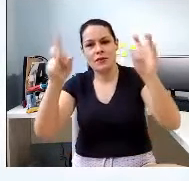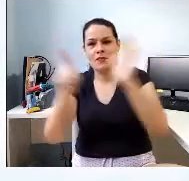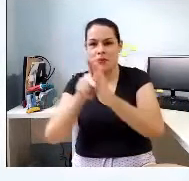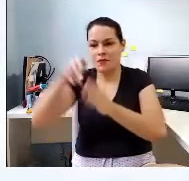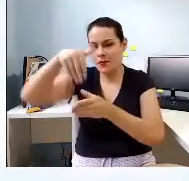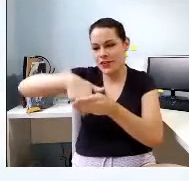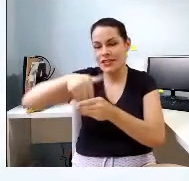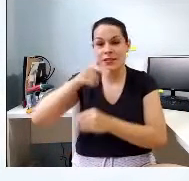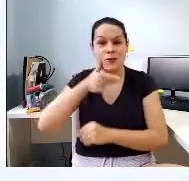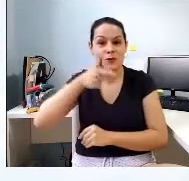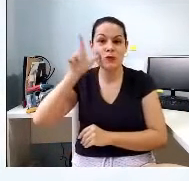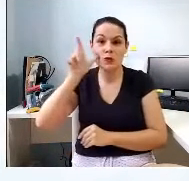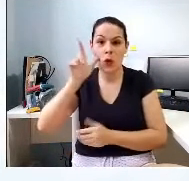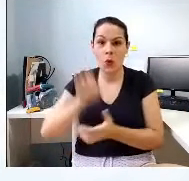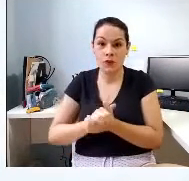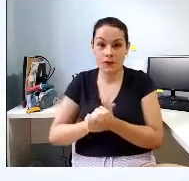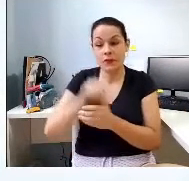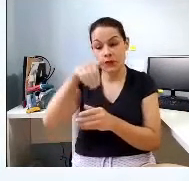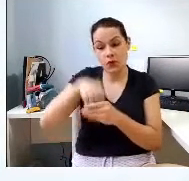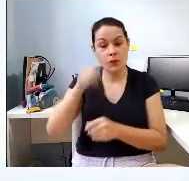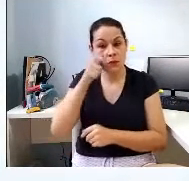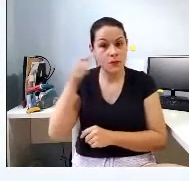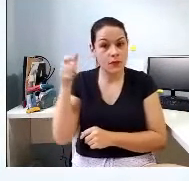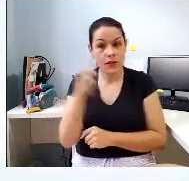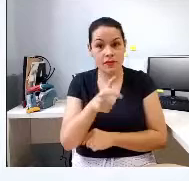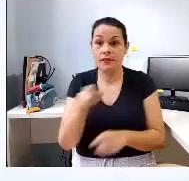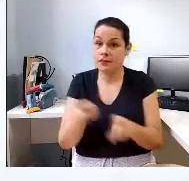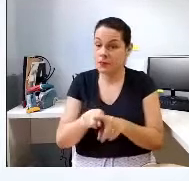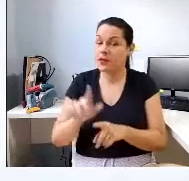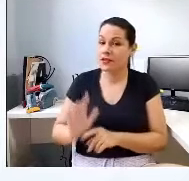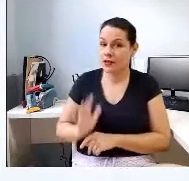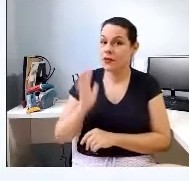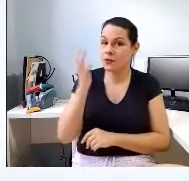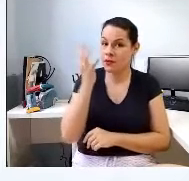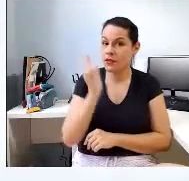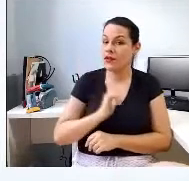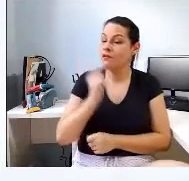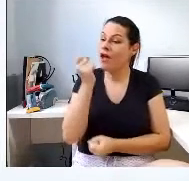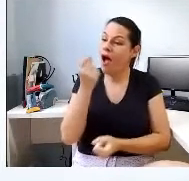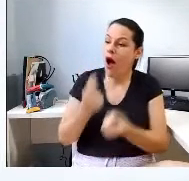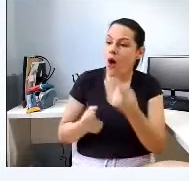eleição muito interessante, uma eleição com